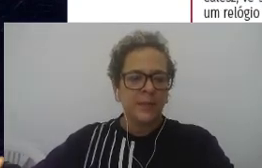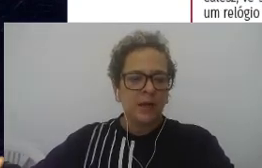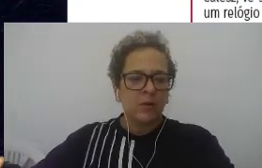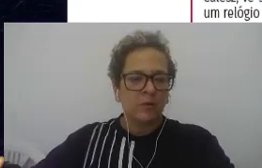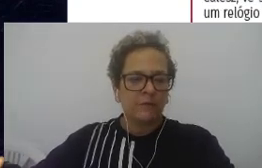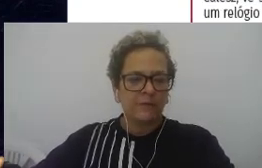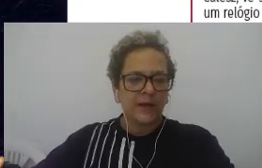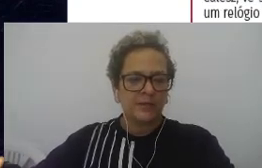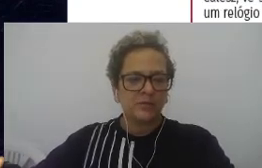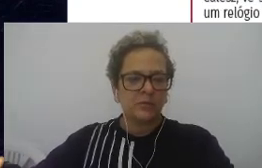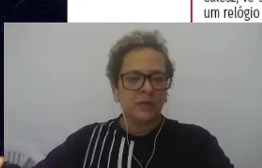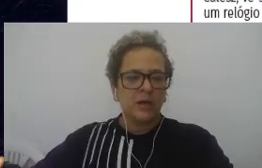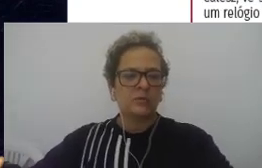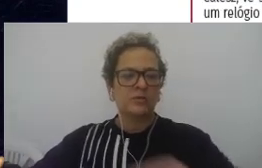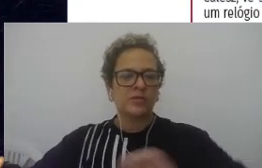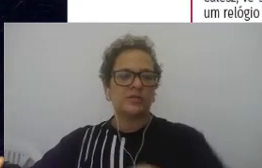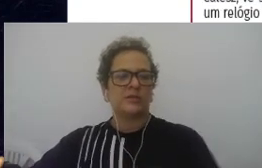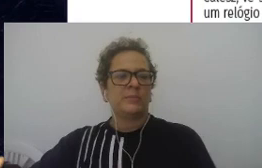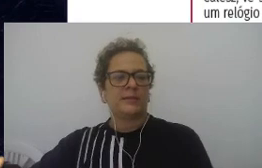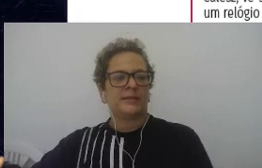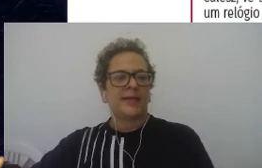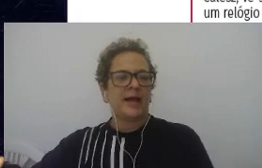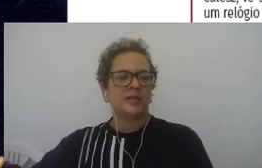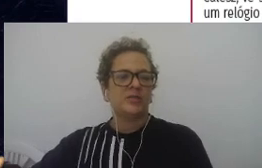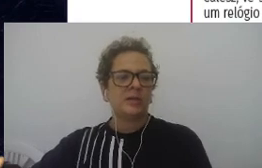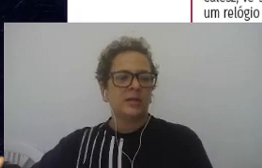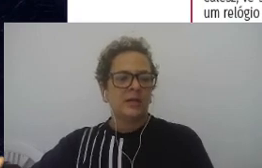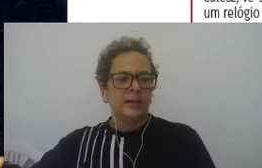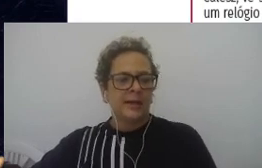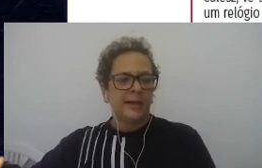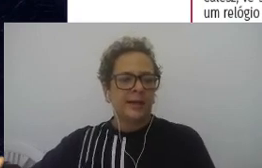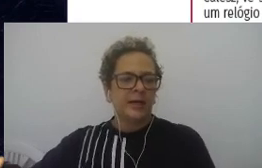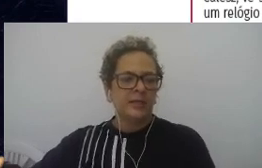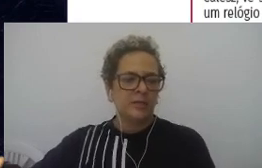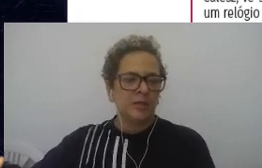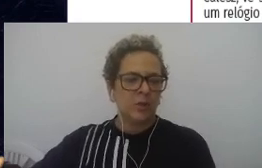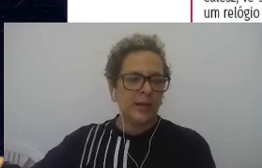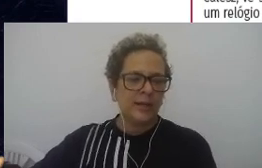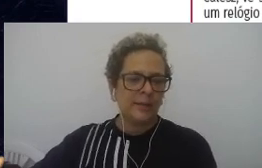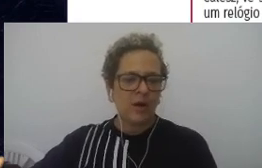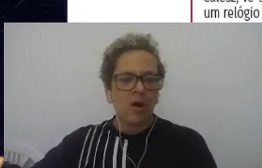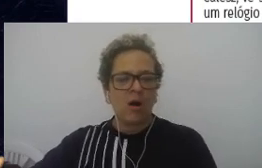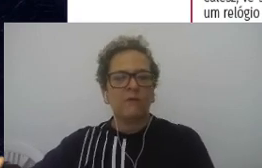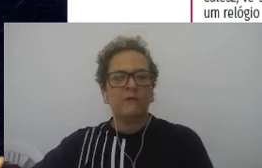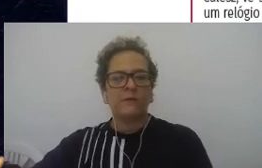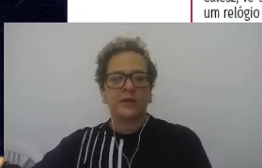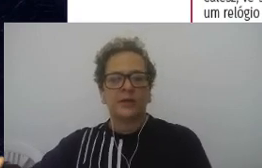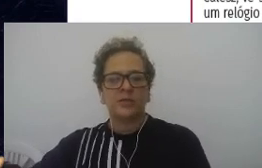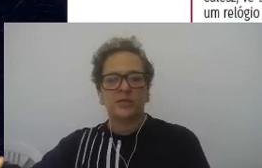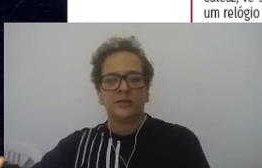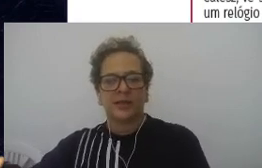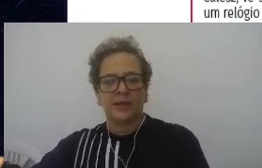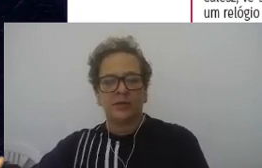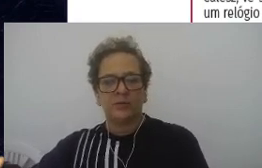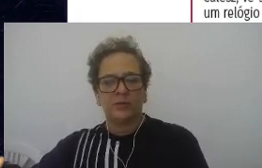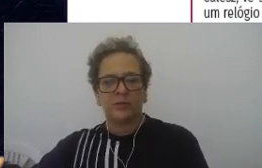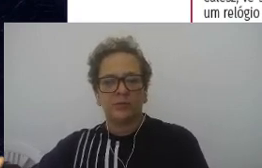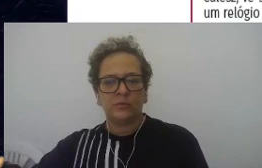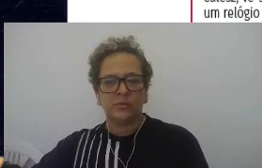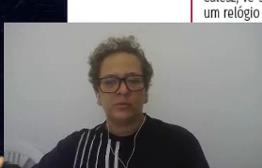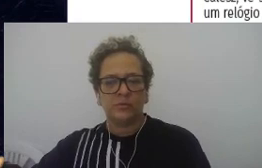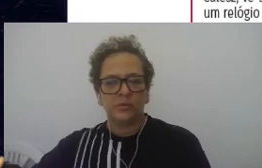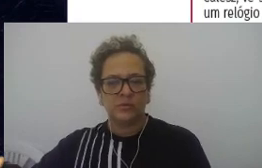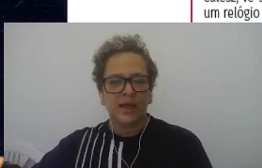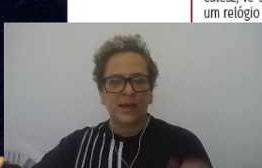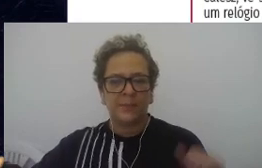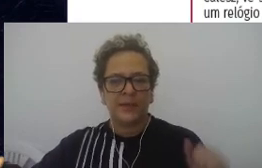viva com o frasco do gengibre tarde é de William Call a gente tem